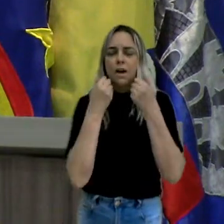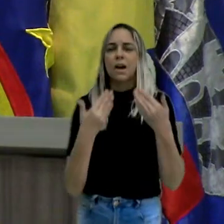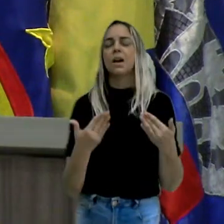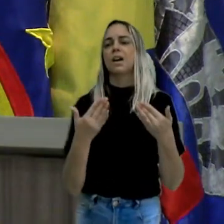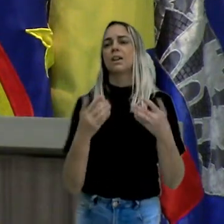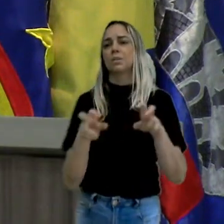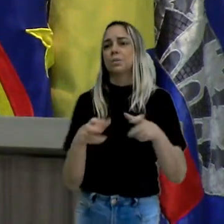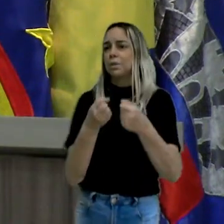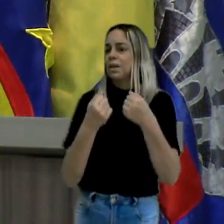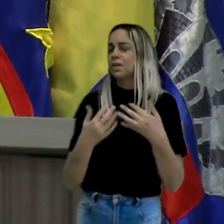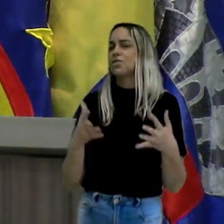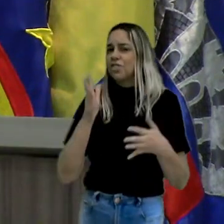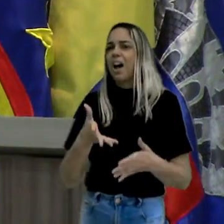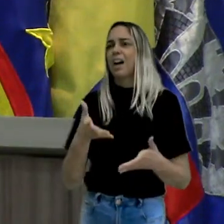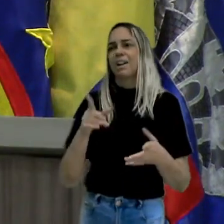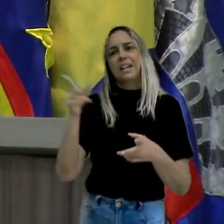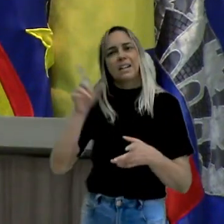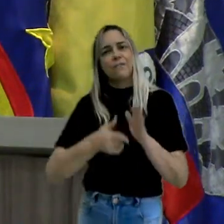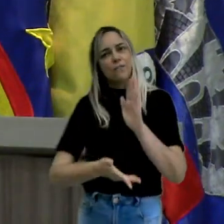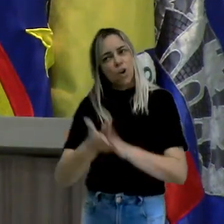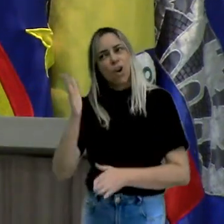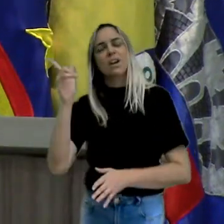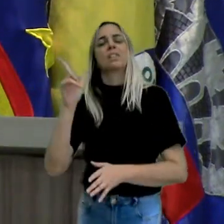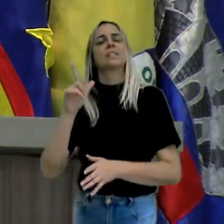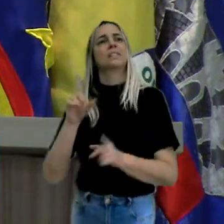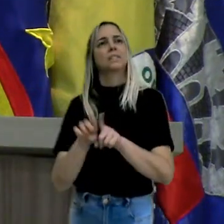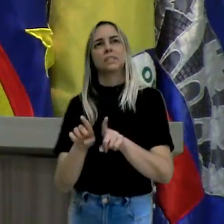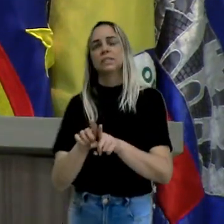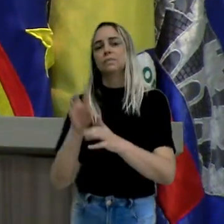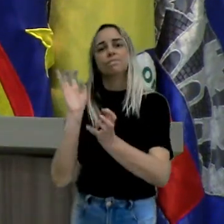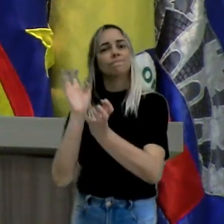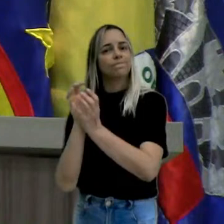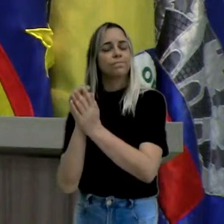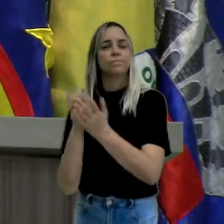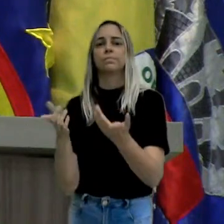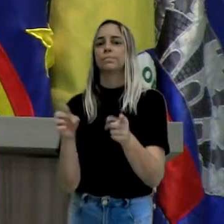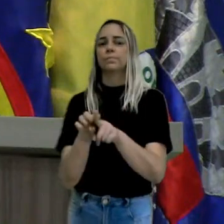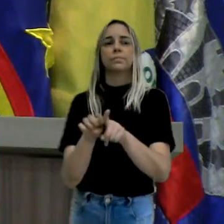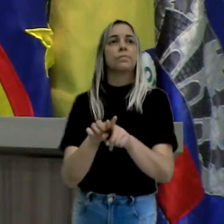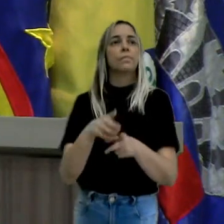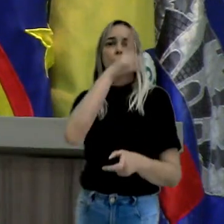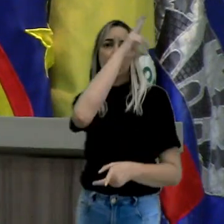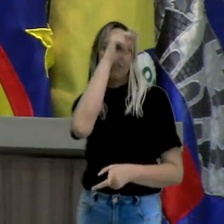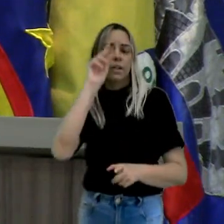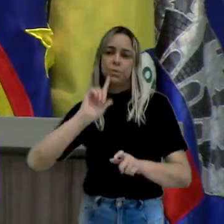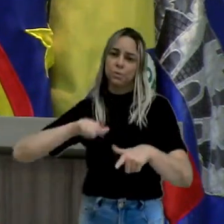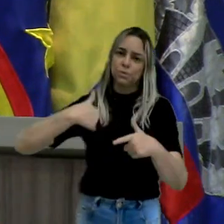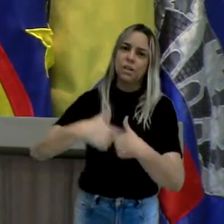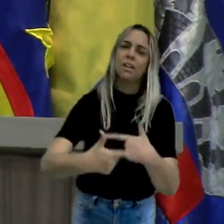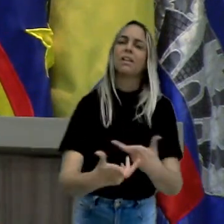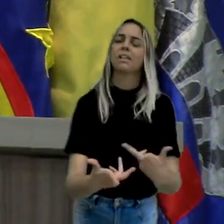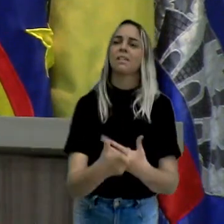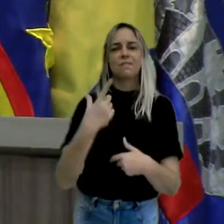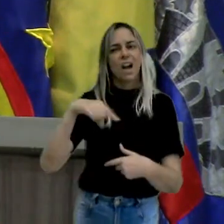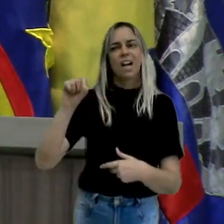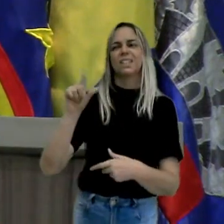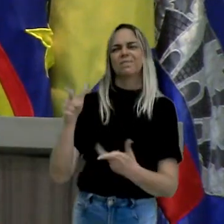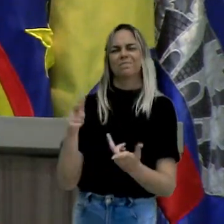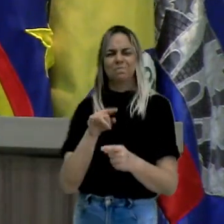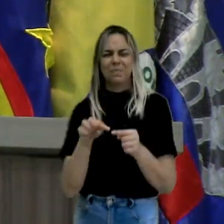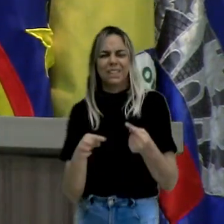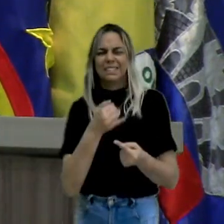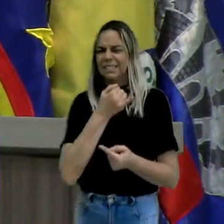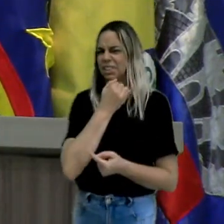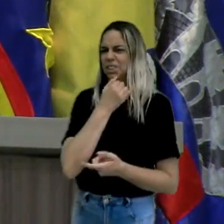várias vezes, já o prefeito também busca muito, vai atrás, e infelizmente é uma tristeza. Cada dia